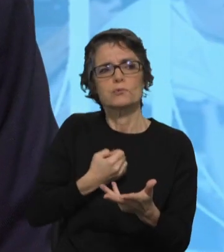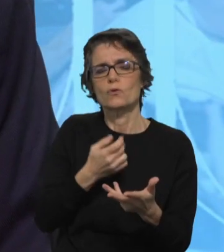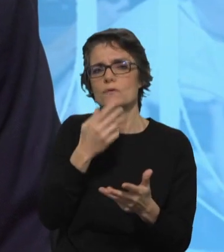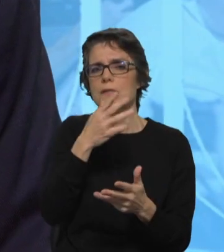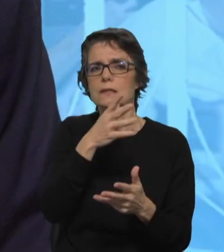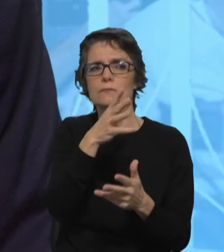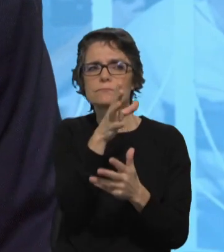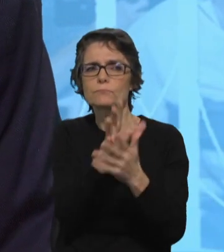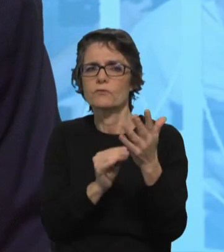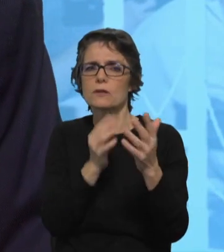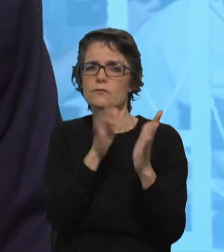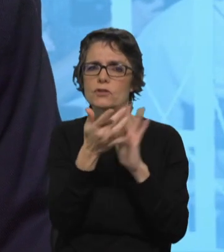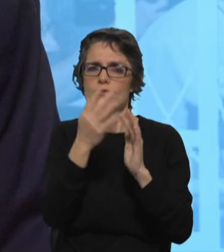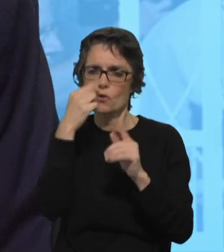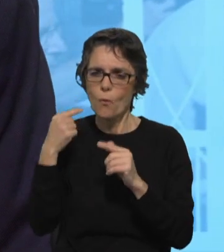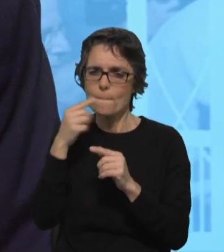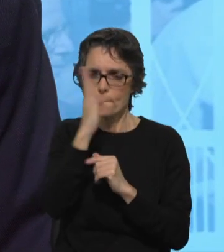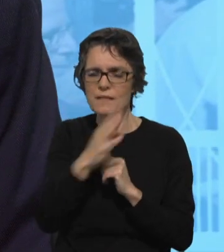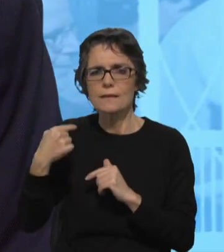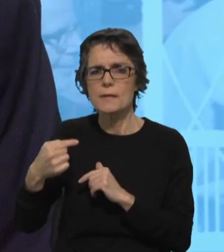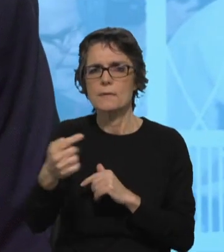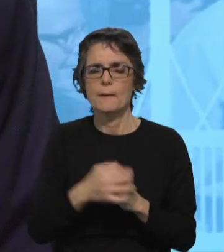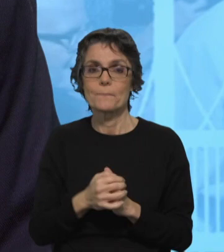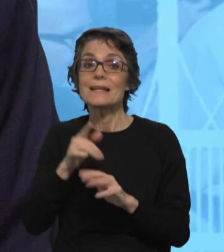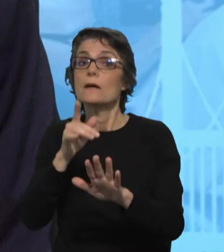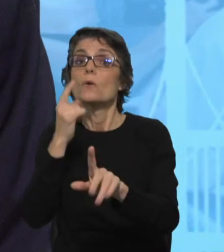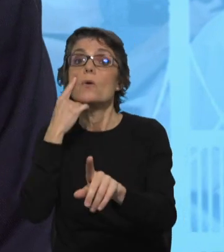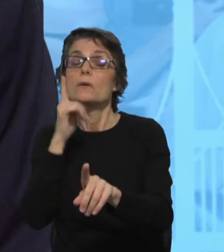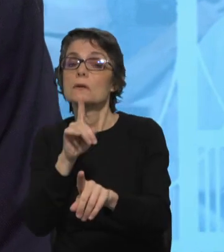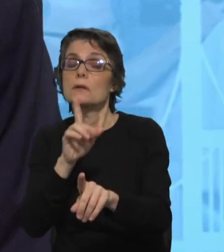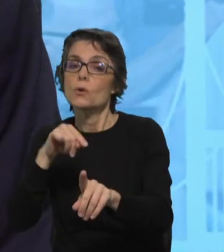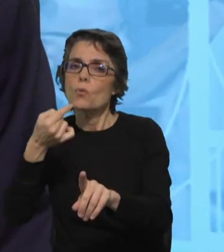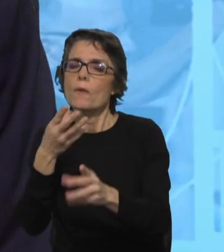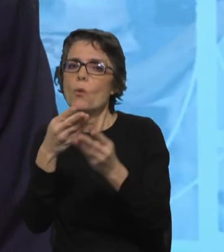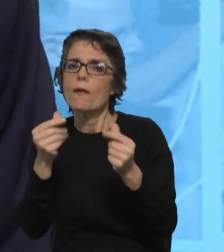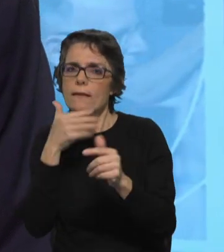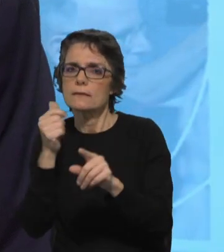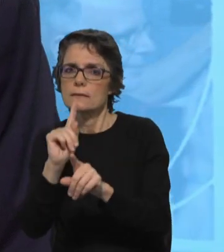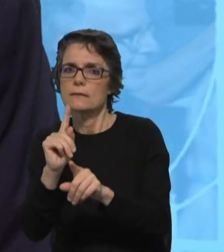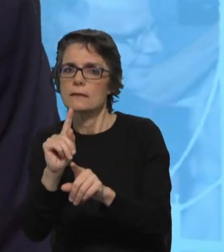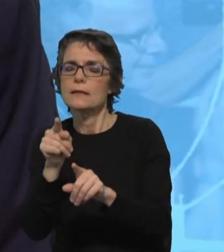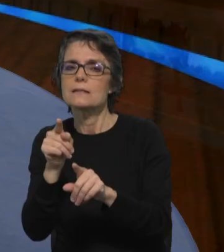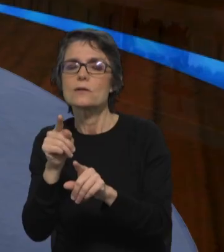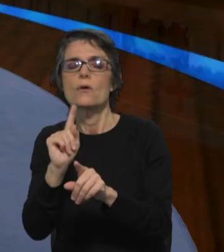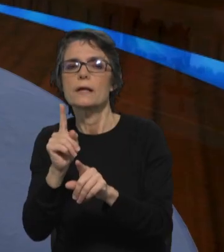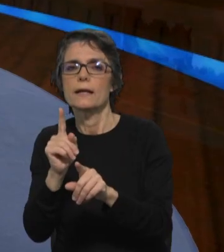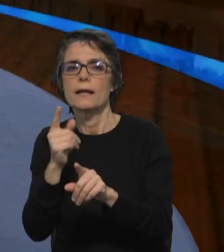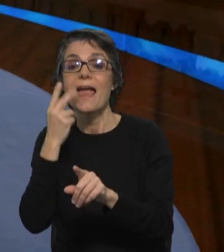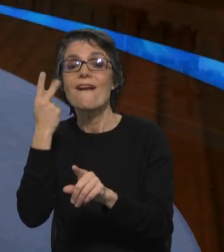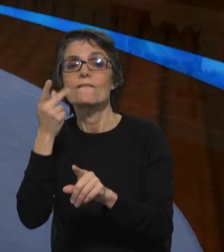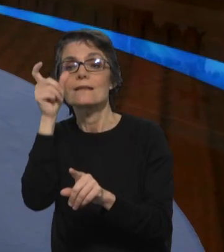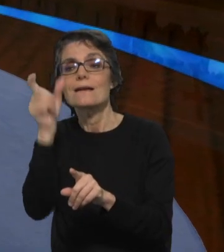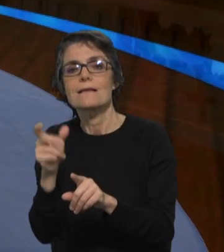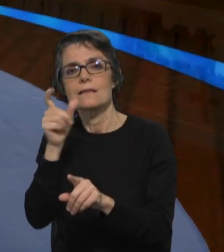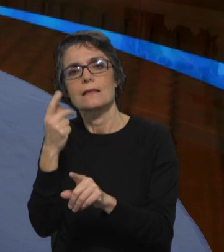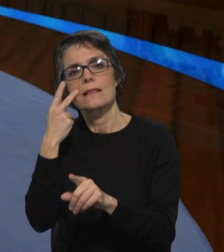chamava a atenção de uma outra dimensão da qualidade estética. Atenção. A qualidade estética da generosidade humana. A Lígia falou,